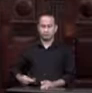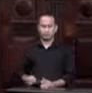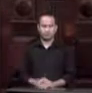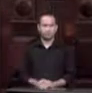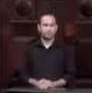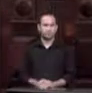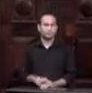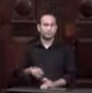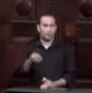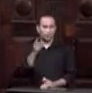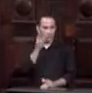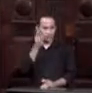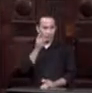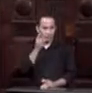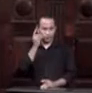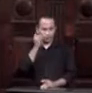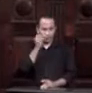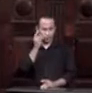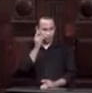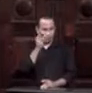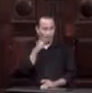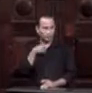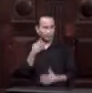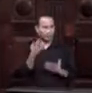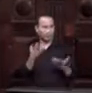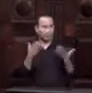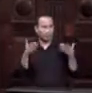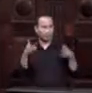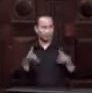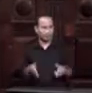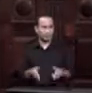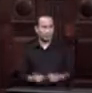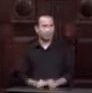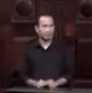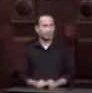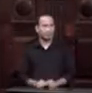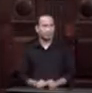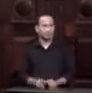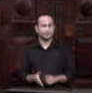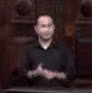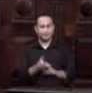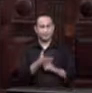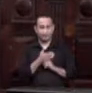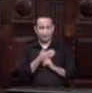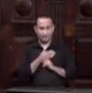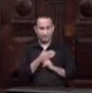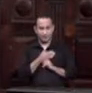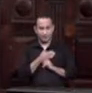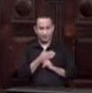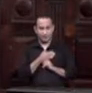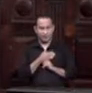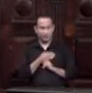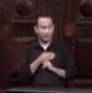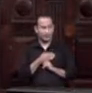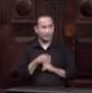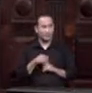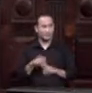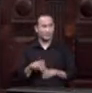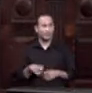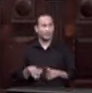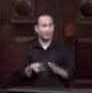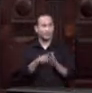senhores deputados, quero aqui defender o destaque e a aprovação da